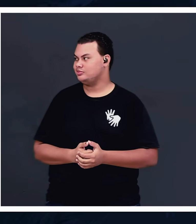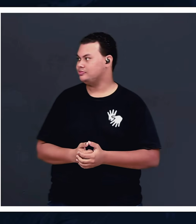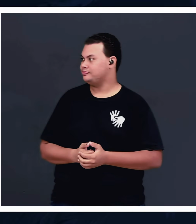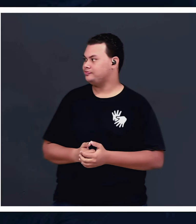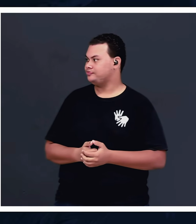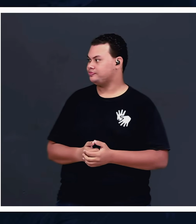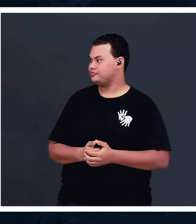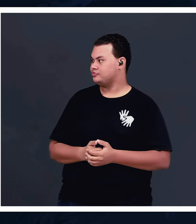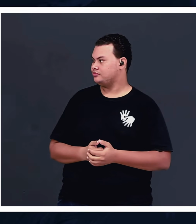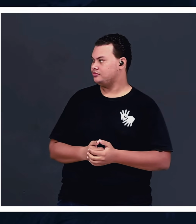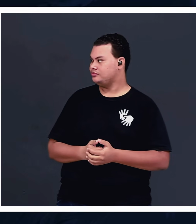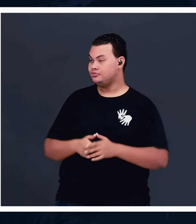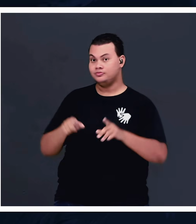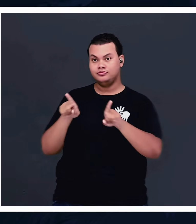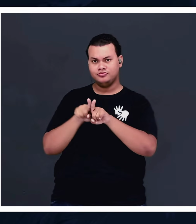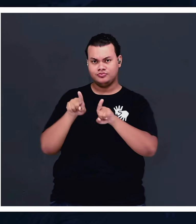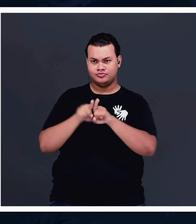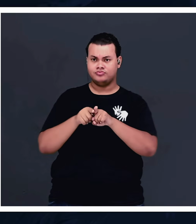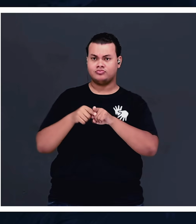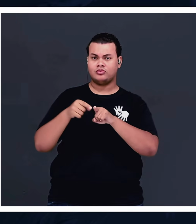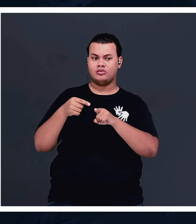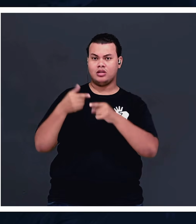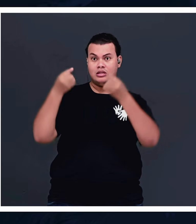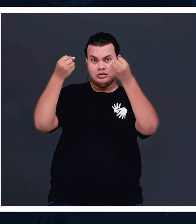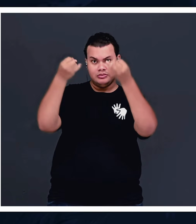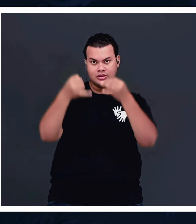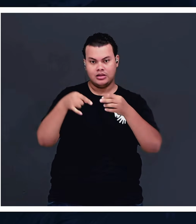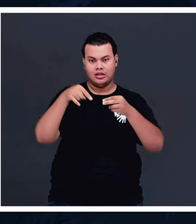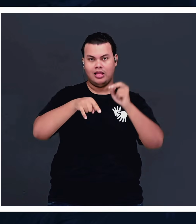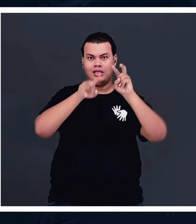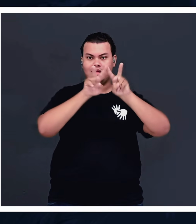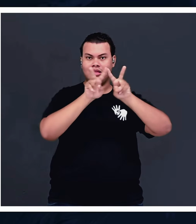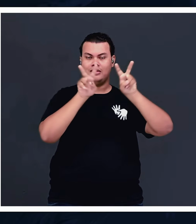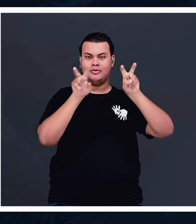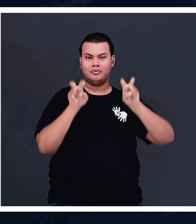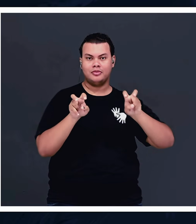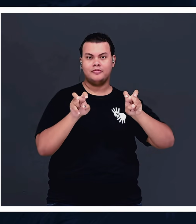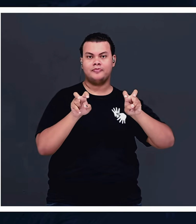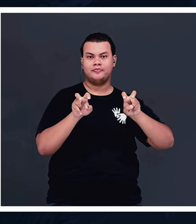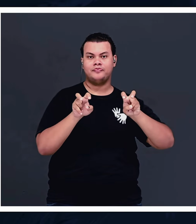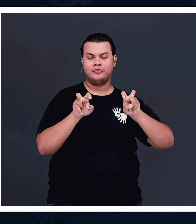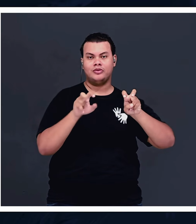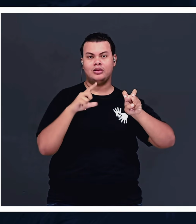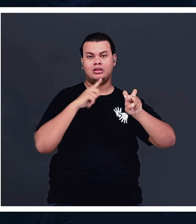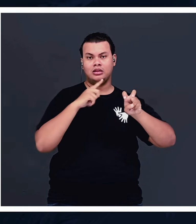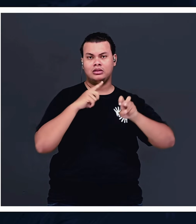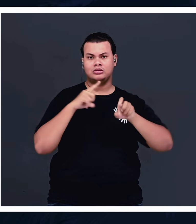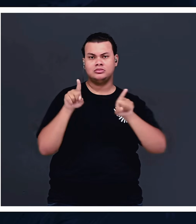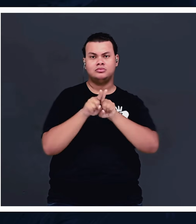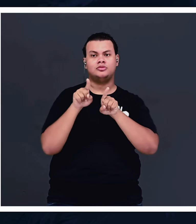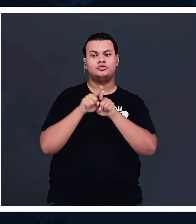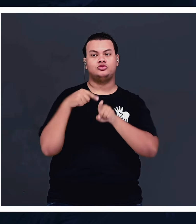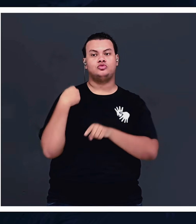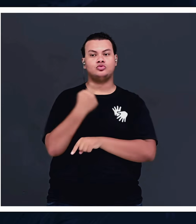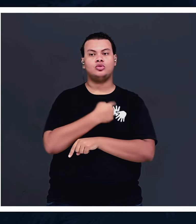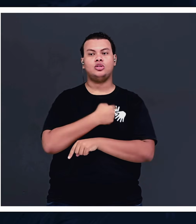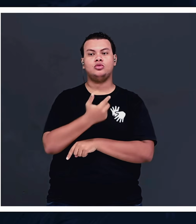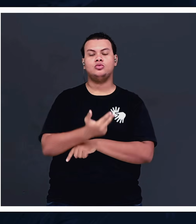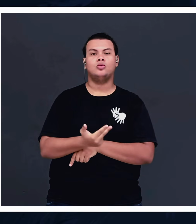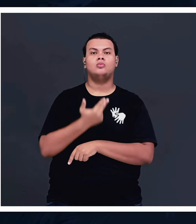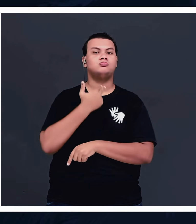E falando dessa integralidade, né, tem algo que nós não